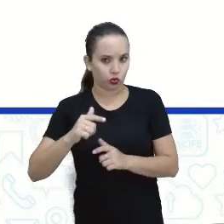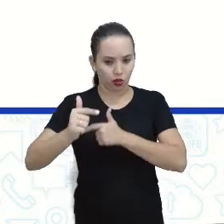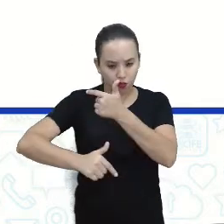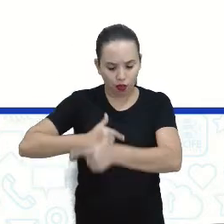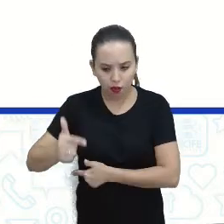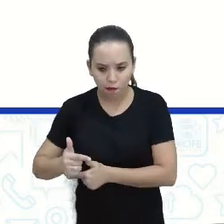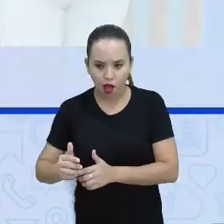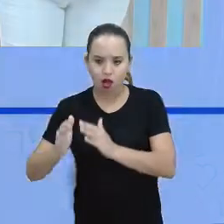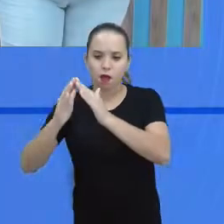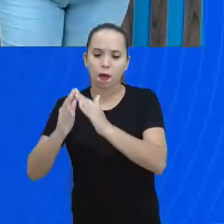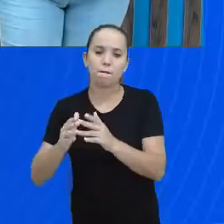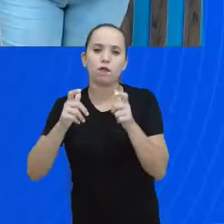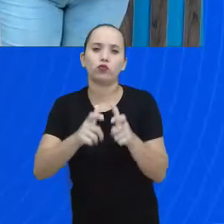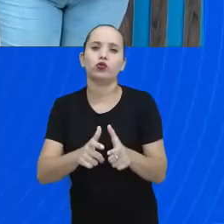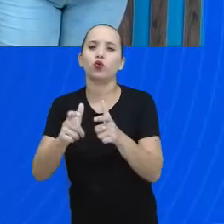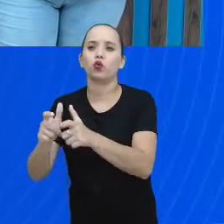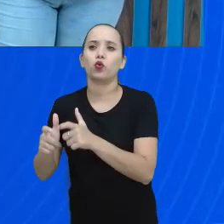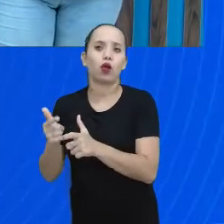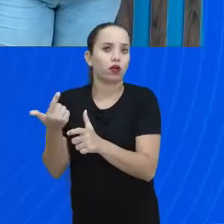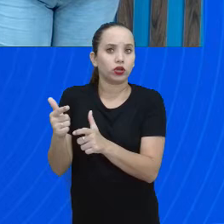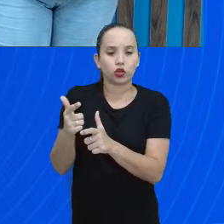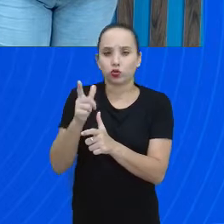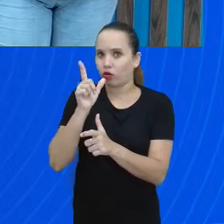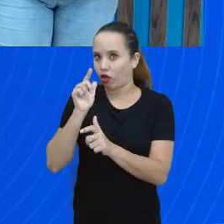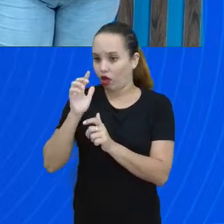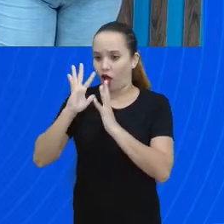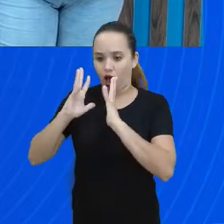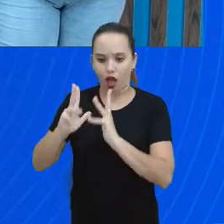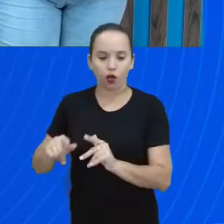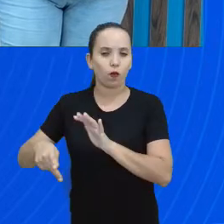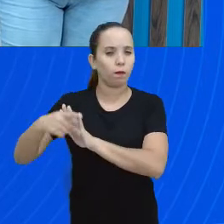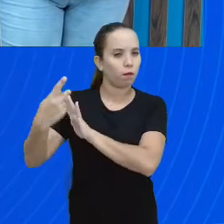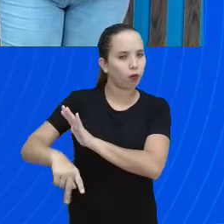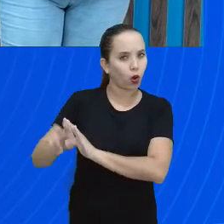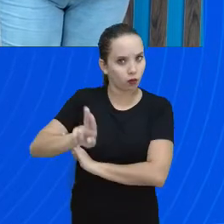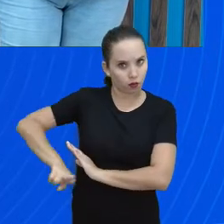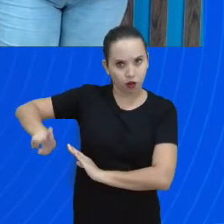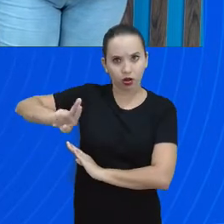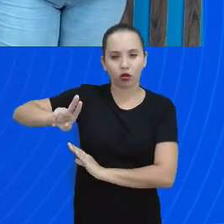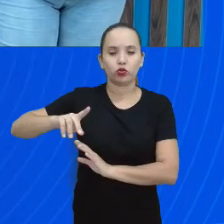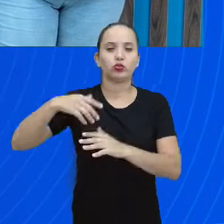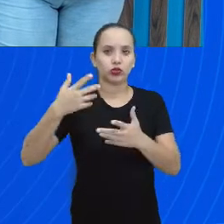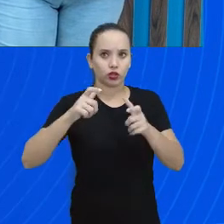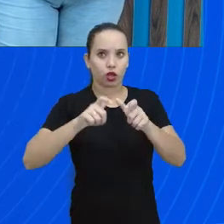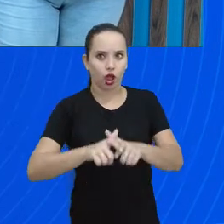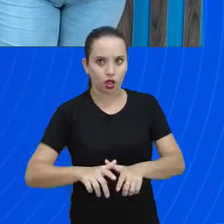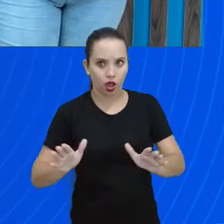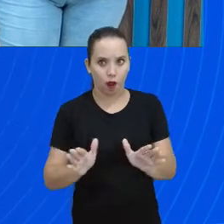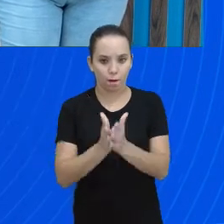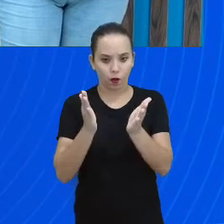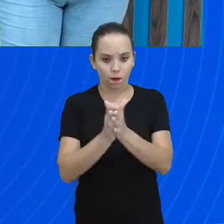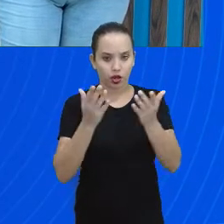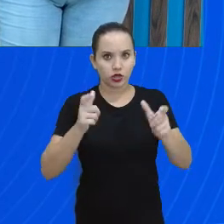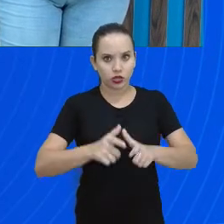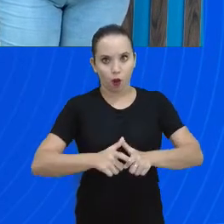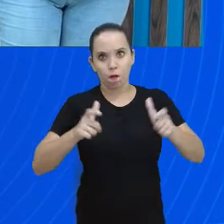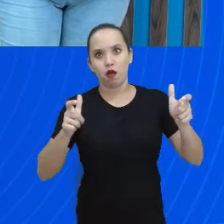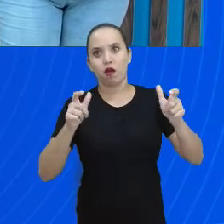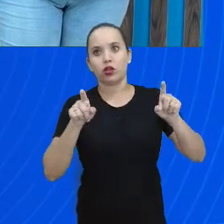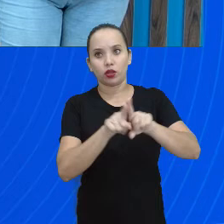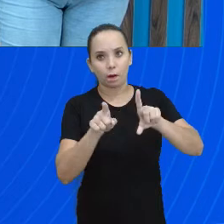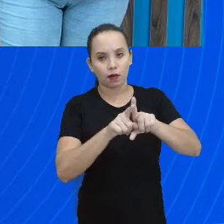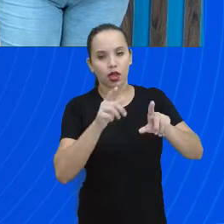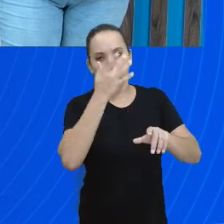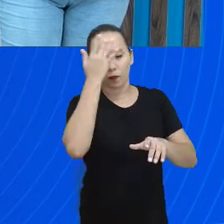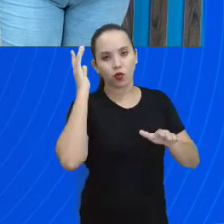né, onde não tem saneamento básico. Então, gente, aí já aumenta a quantidade de pessoas que vivem,